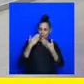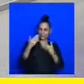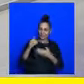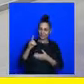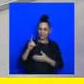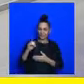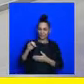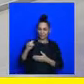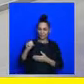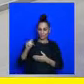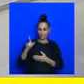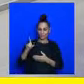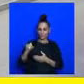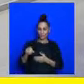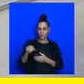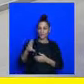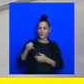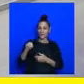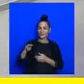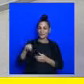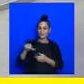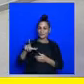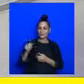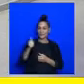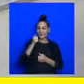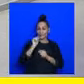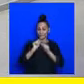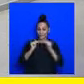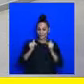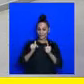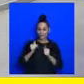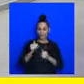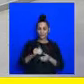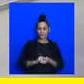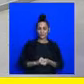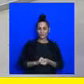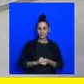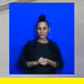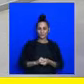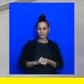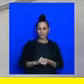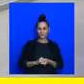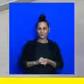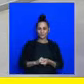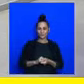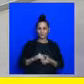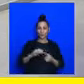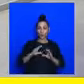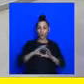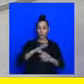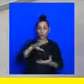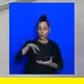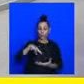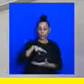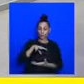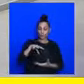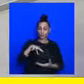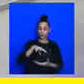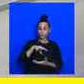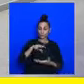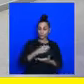ao Diogo, muito obrigado à Camila, nossa garota da sorte. O globo já vai se